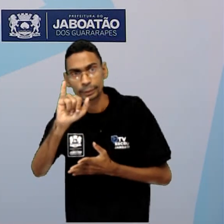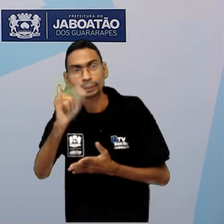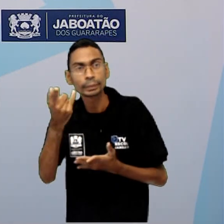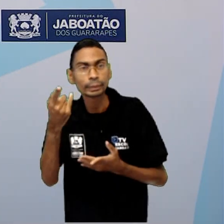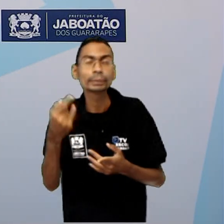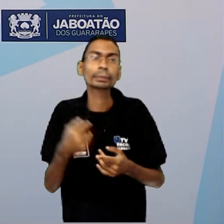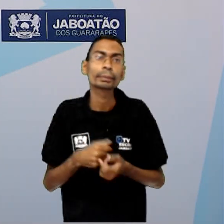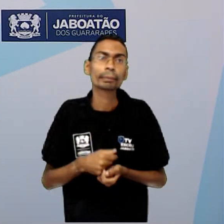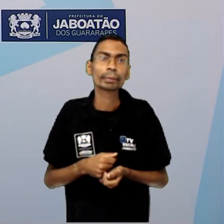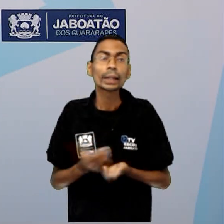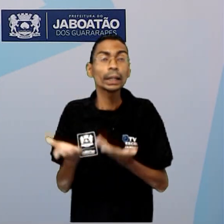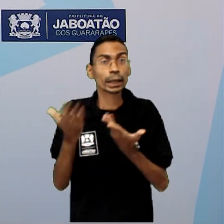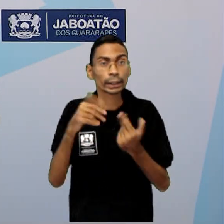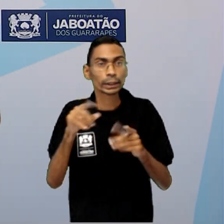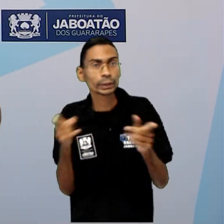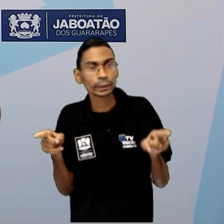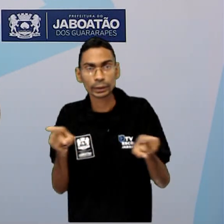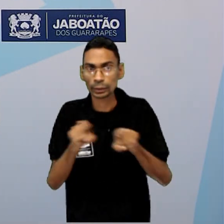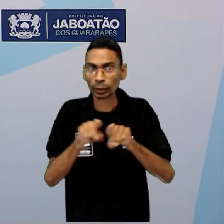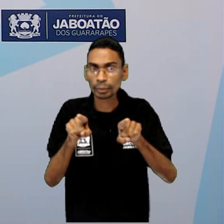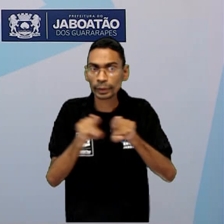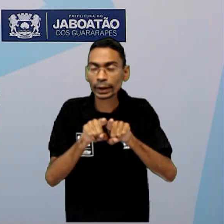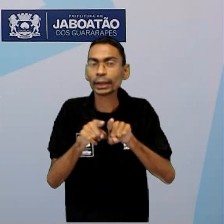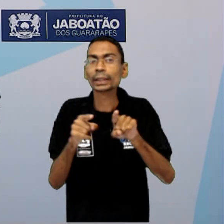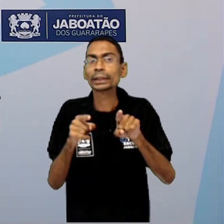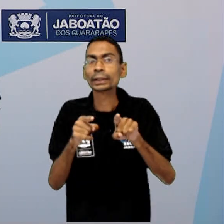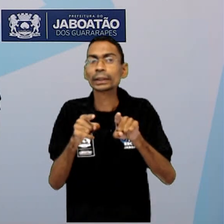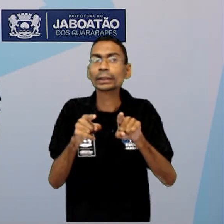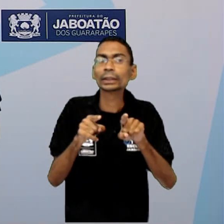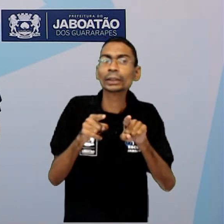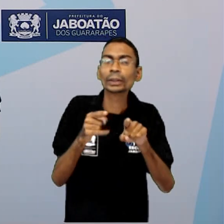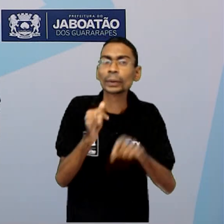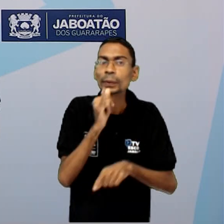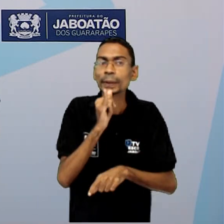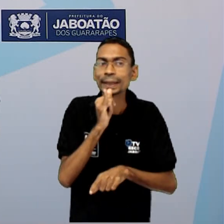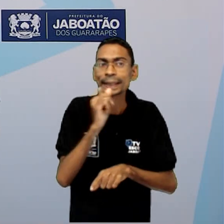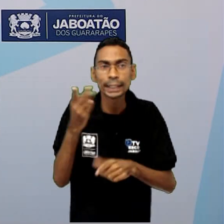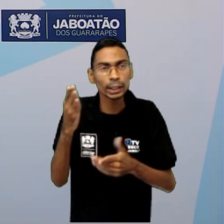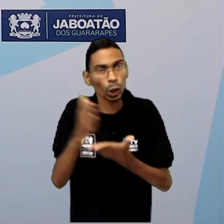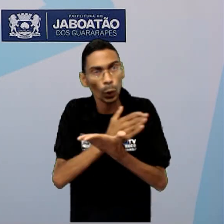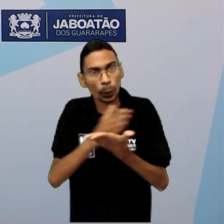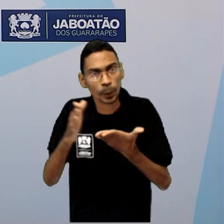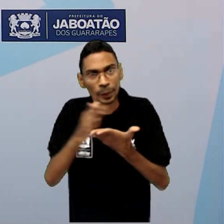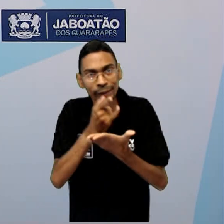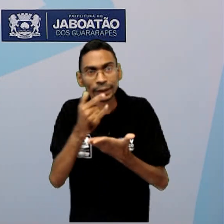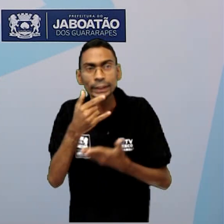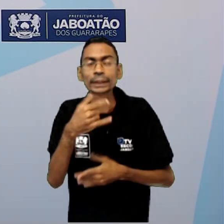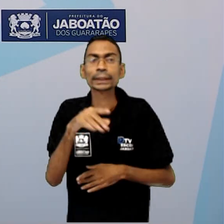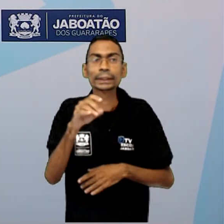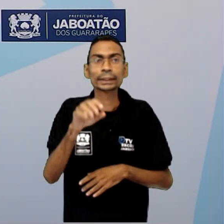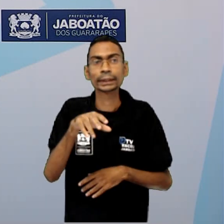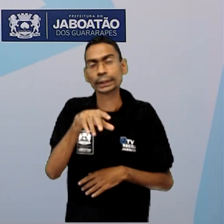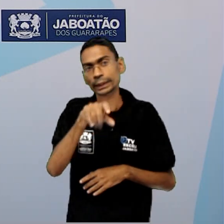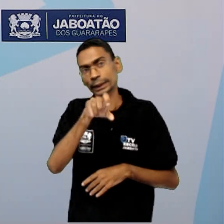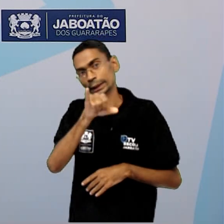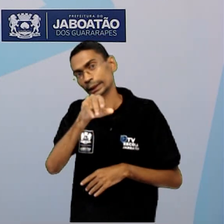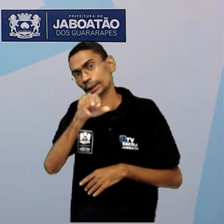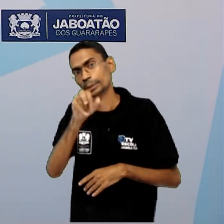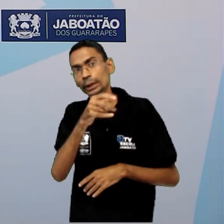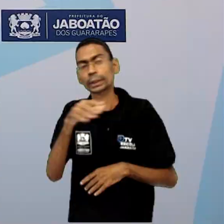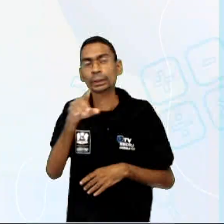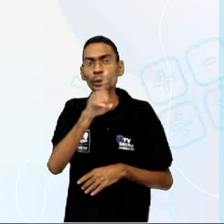trago aquela questão, né, que eu falei para vocês anteriormente, que eu expliquei um pouco para vocês, das Sesmarias, né, Duarte